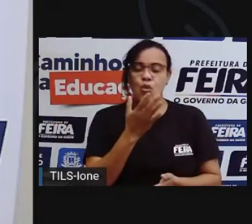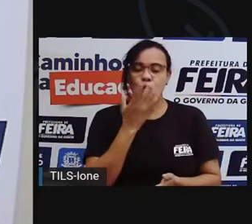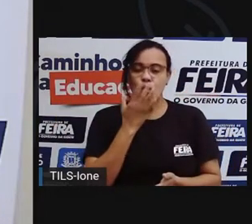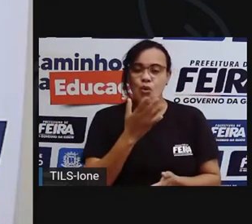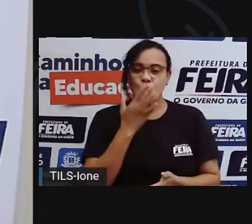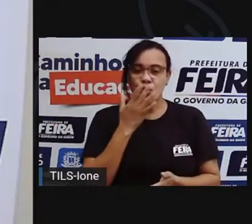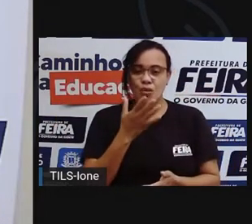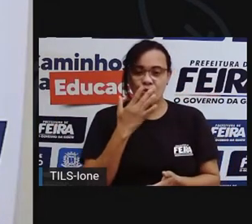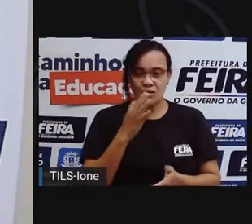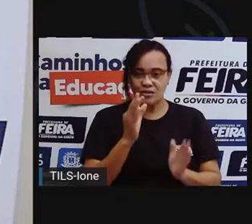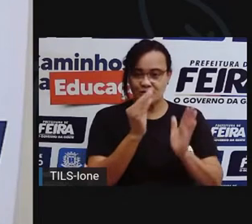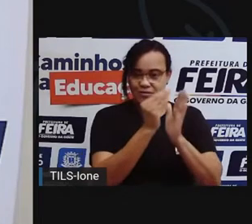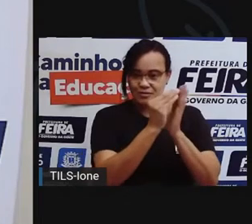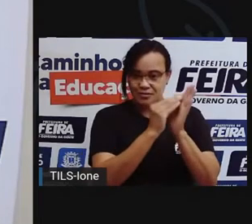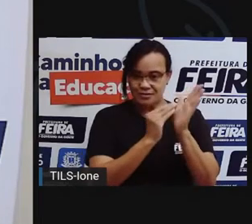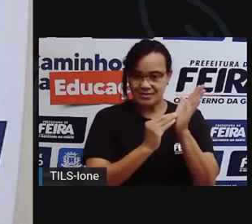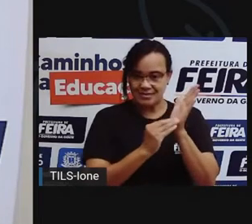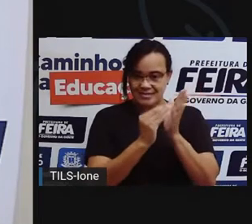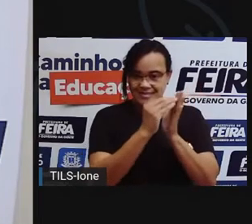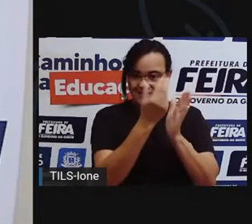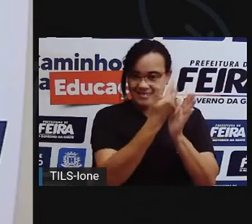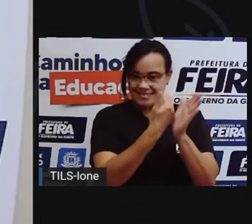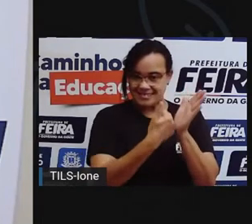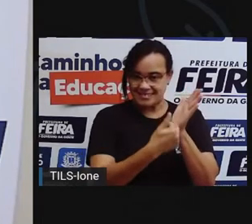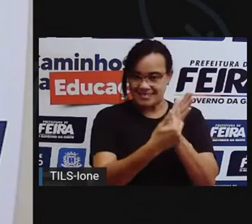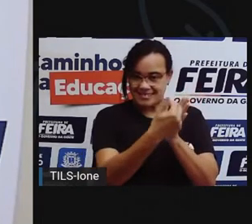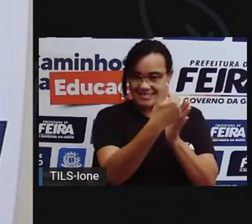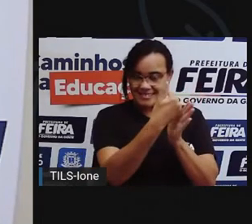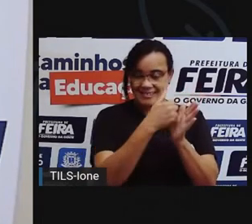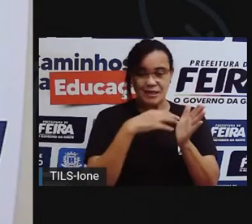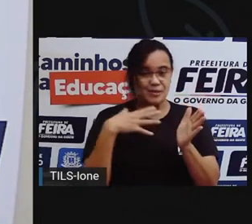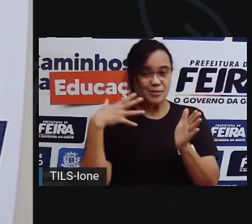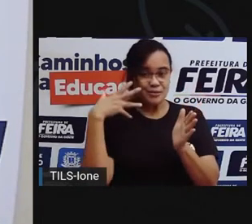aqui. Olha só, tá ficando lindo, hein?